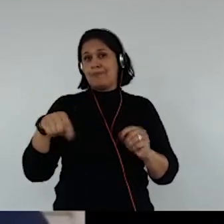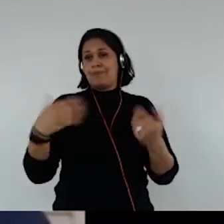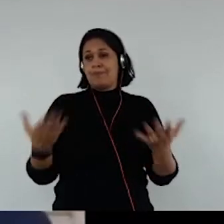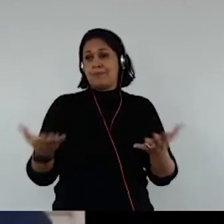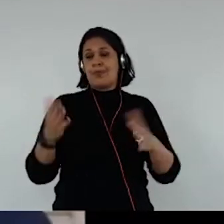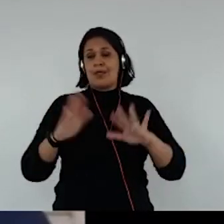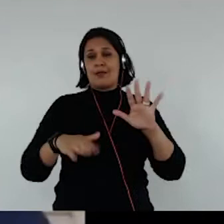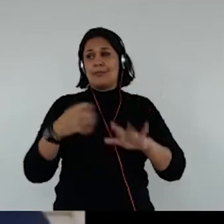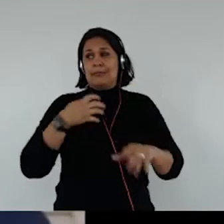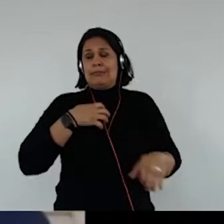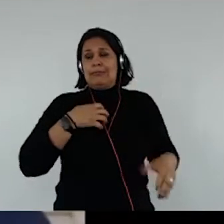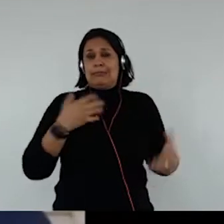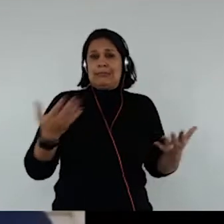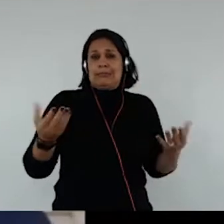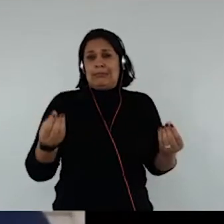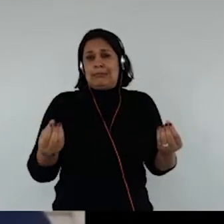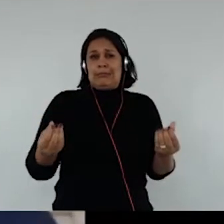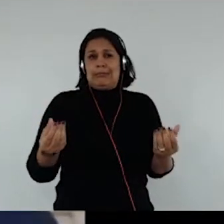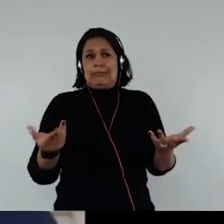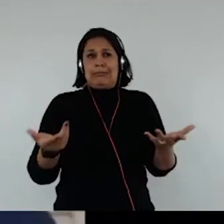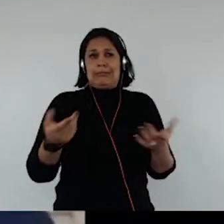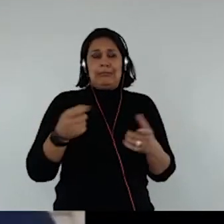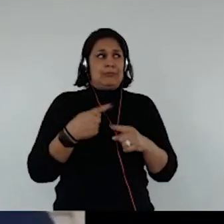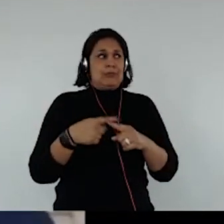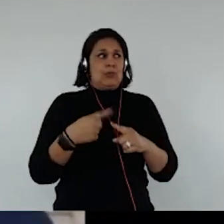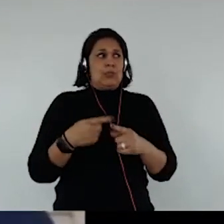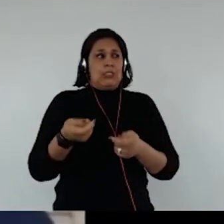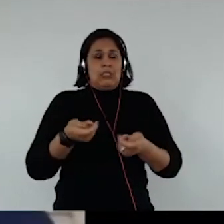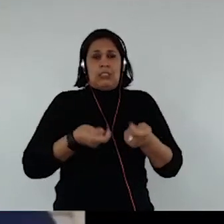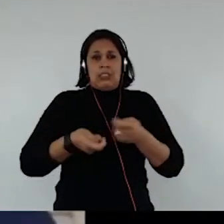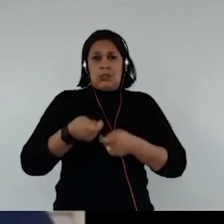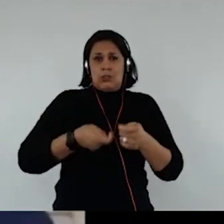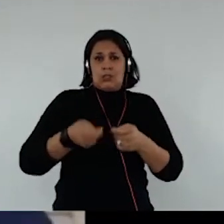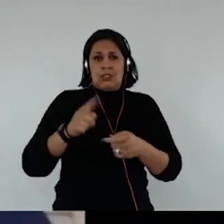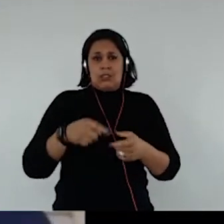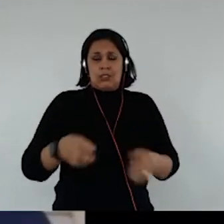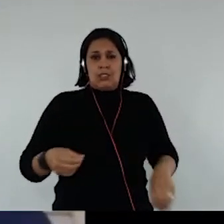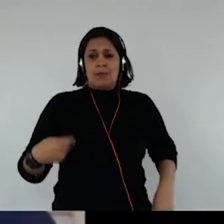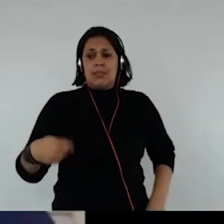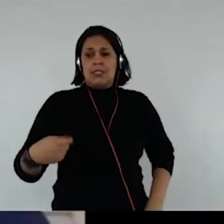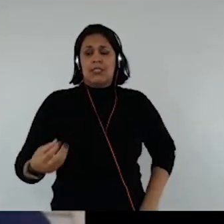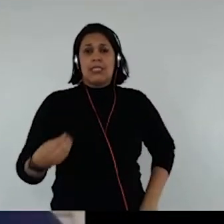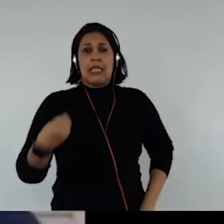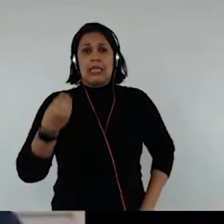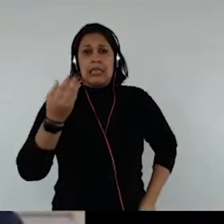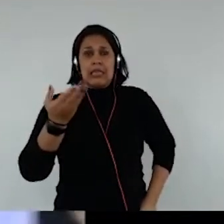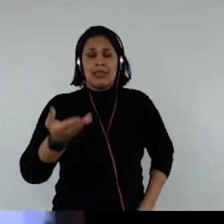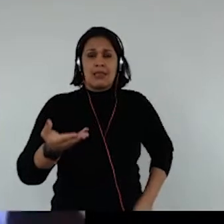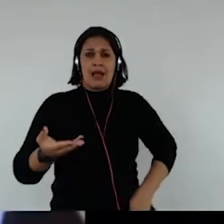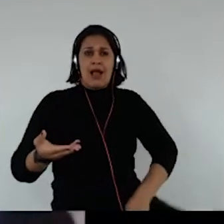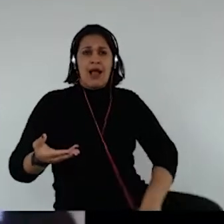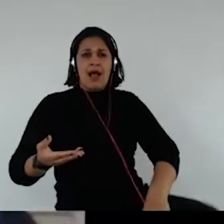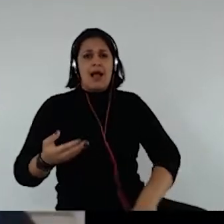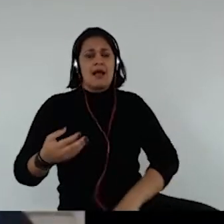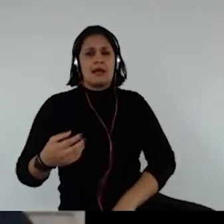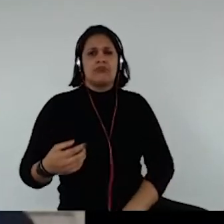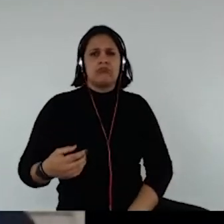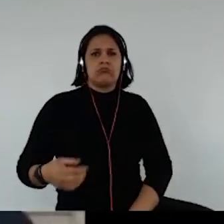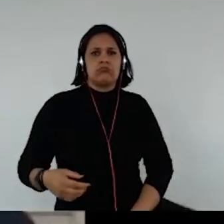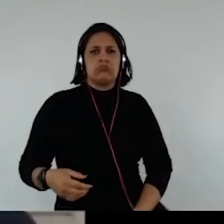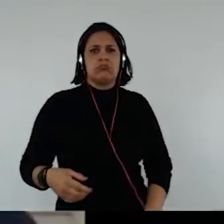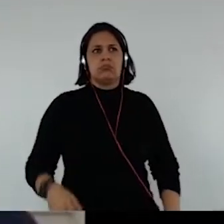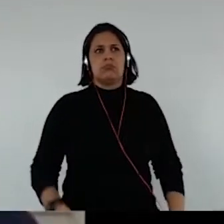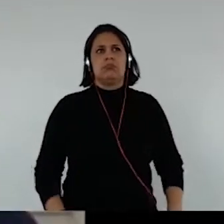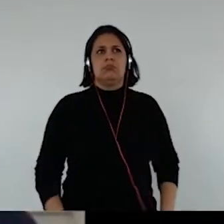receio da doutrina, do mundo negocial, de entregar um assunto tão delicado e tão importante,